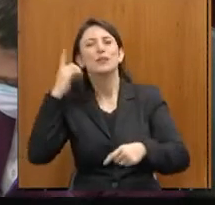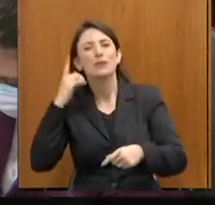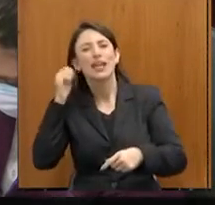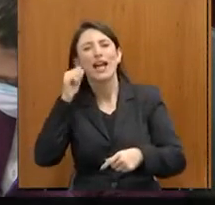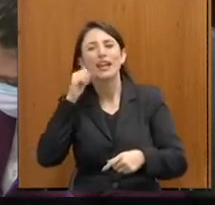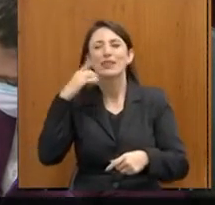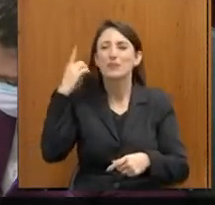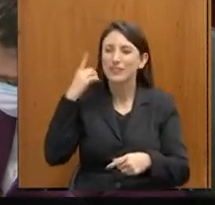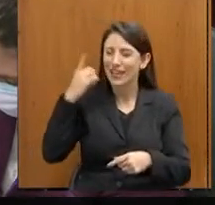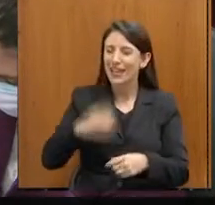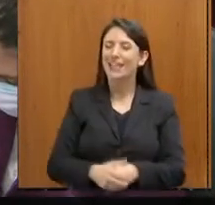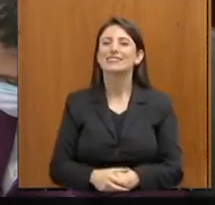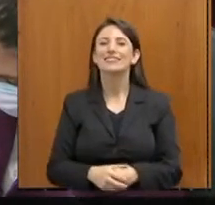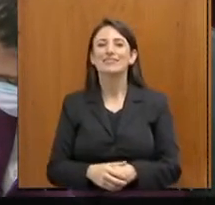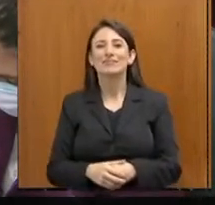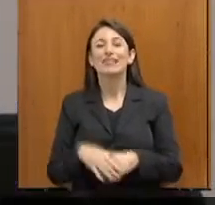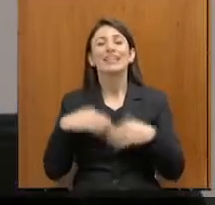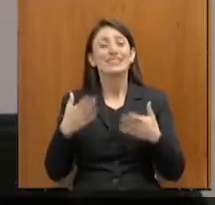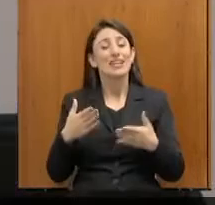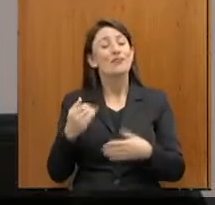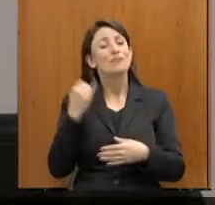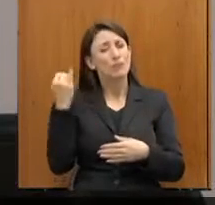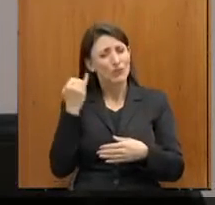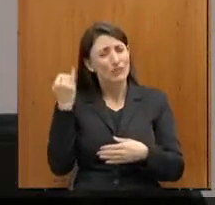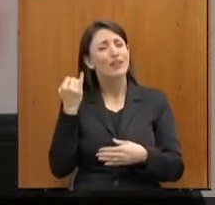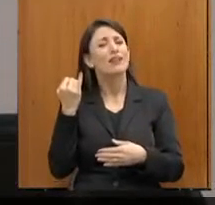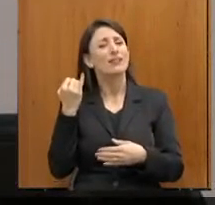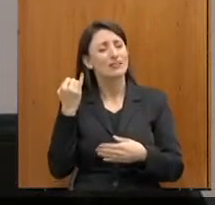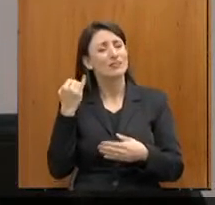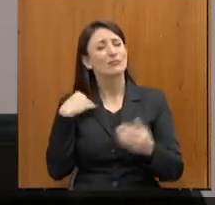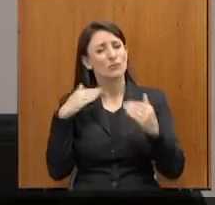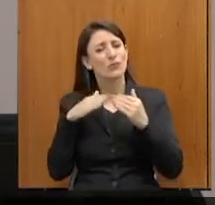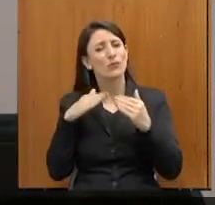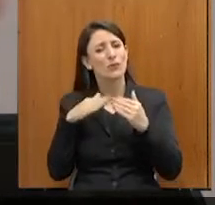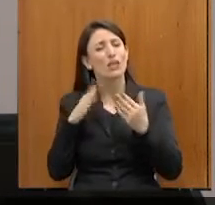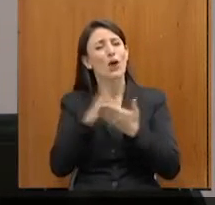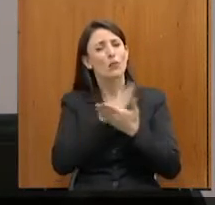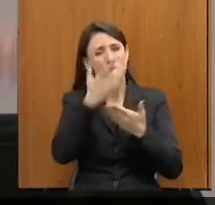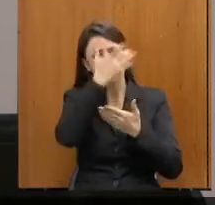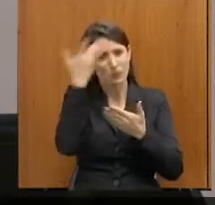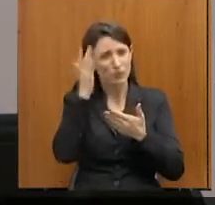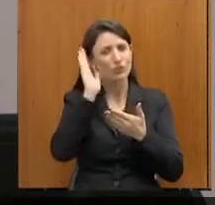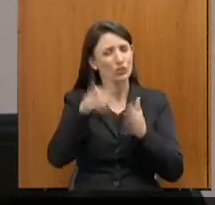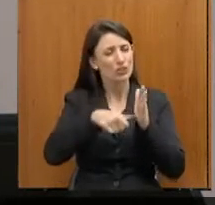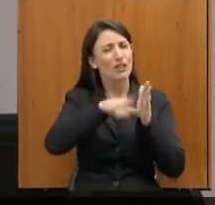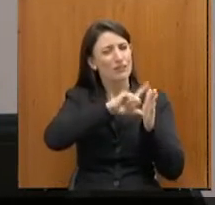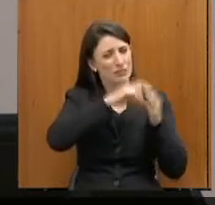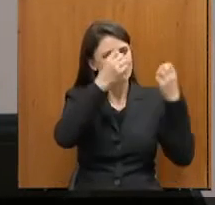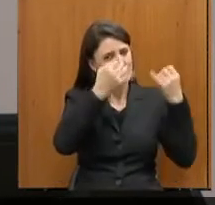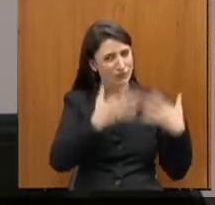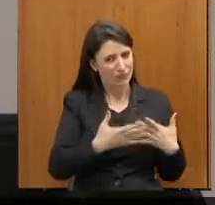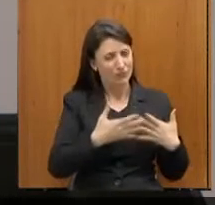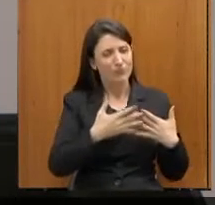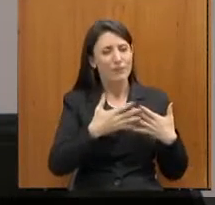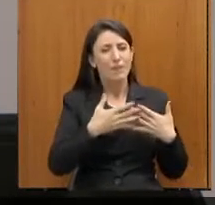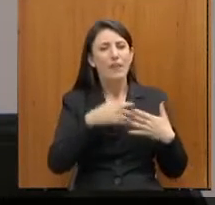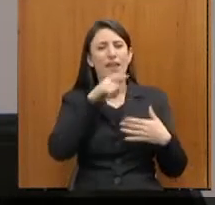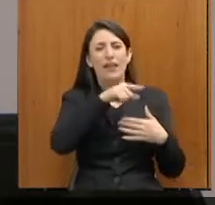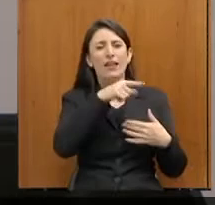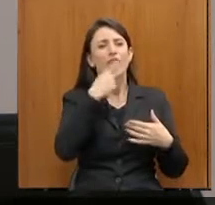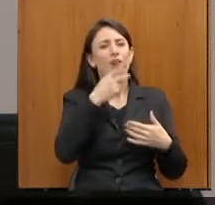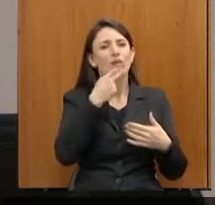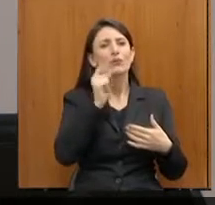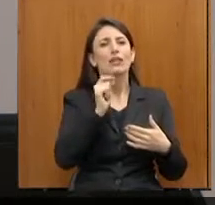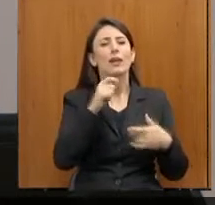acho que é importante como eu vejo algumas pessoas falando até o teve a fala do deputado anterior que ele